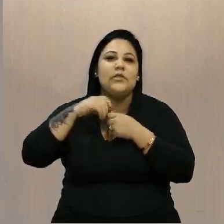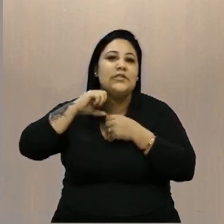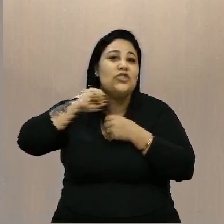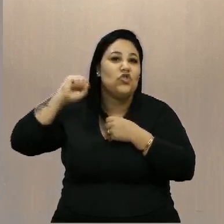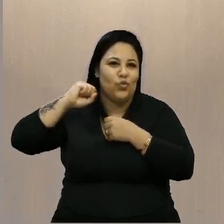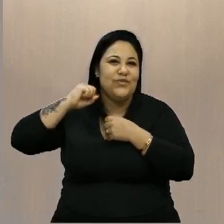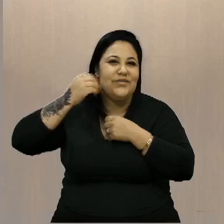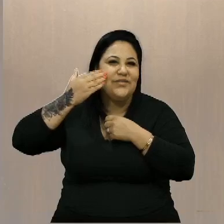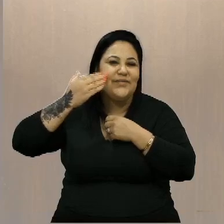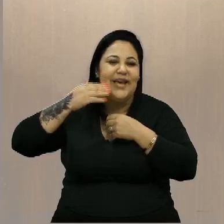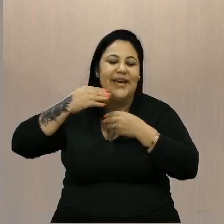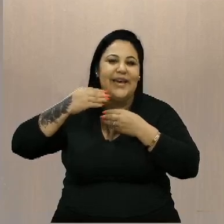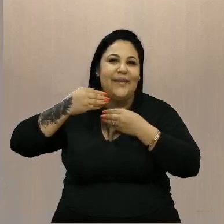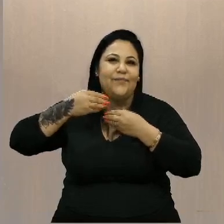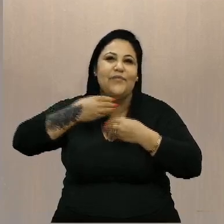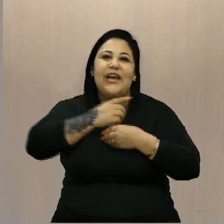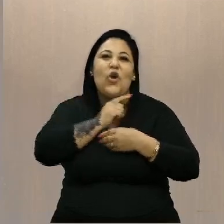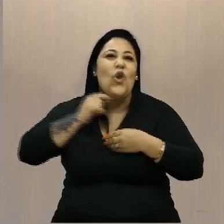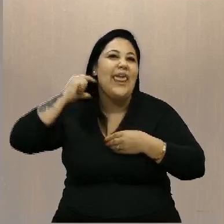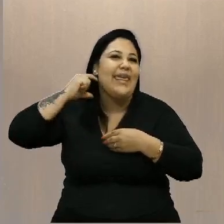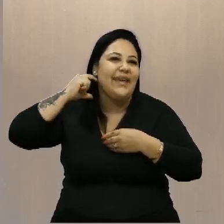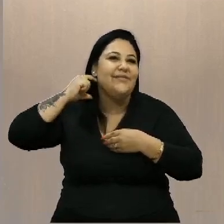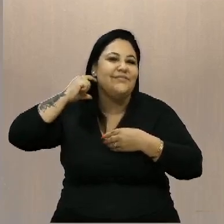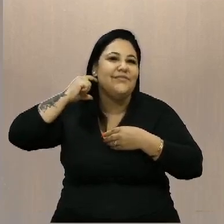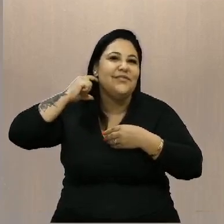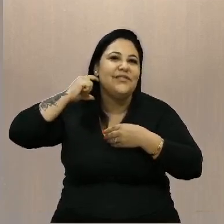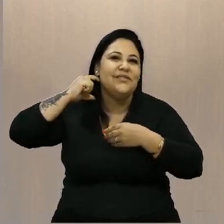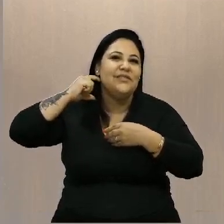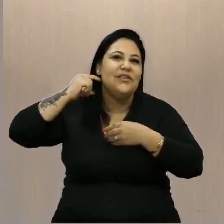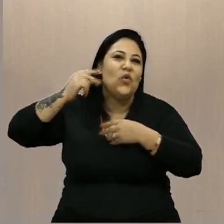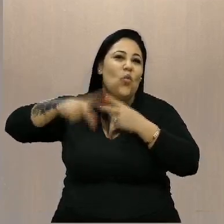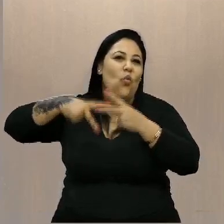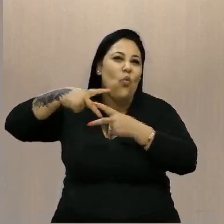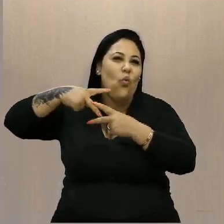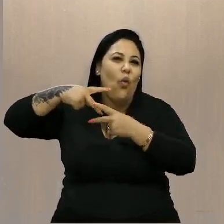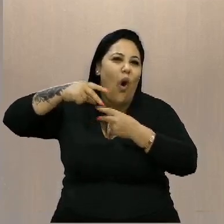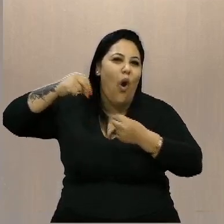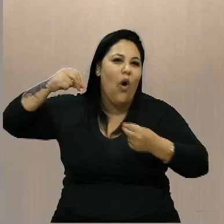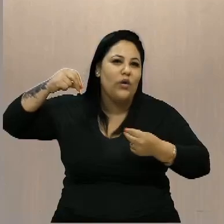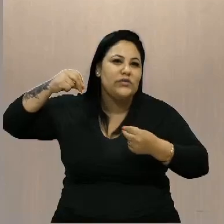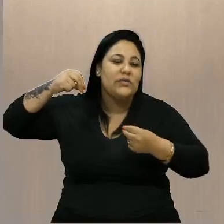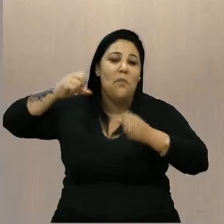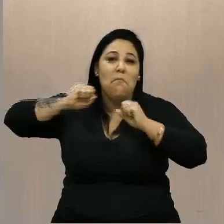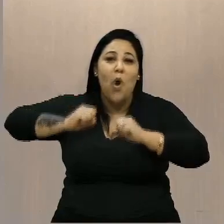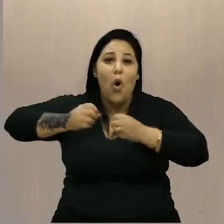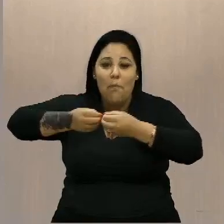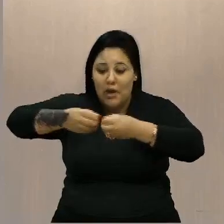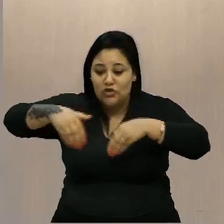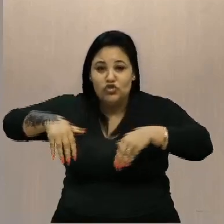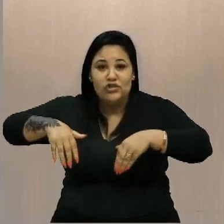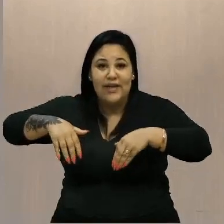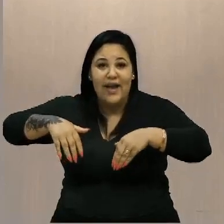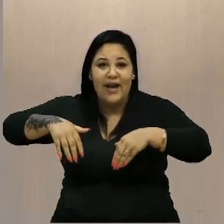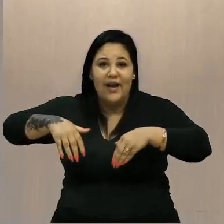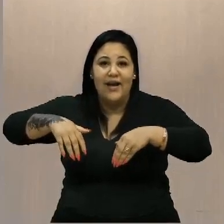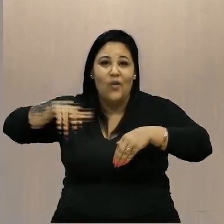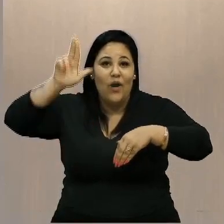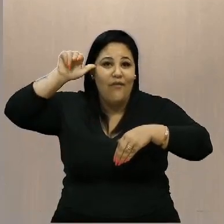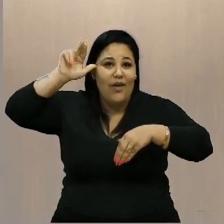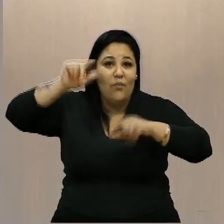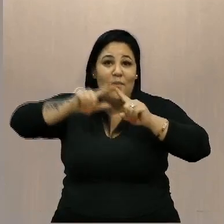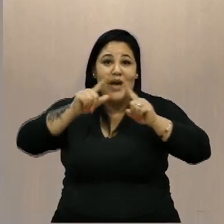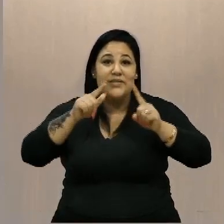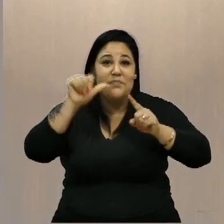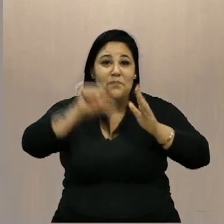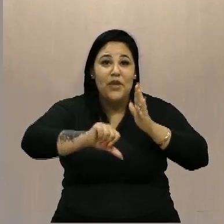ter uma fiscalização do município com cordas que podem se enforcar o próprio cavalo, mas pior do que isso,